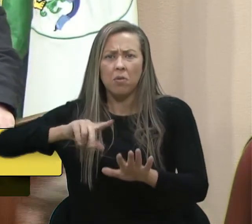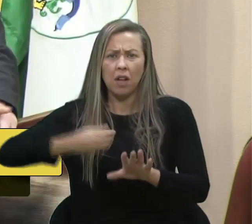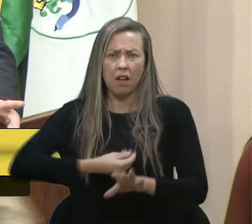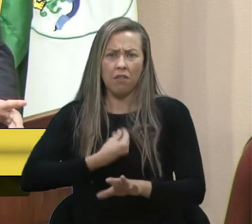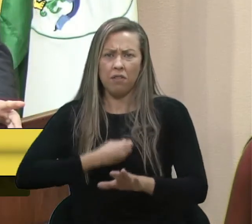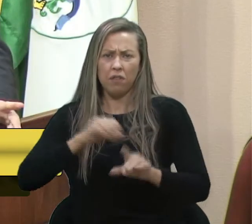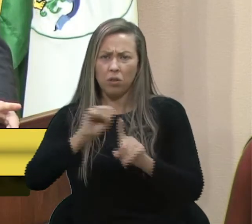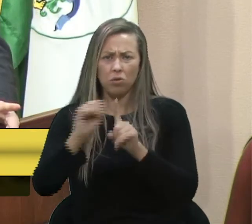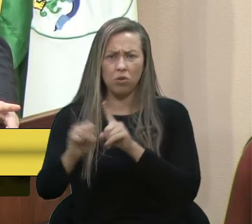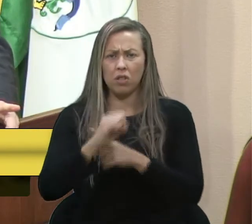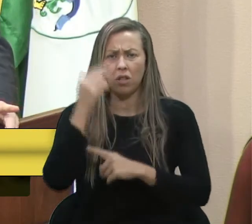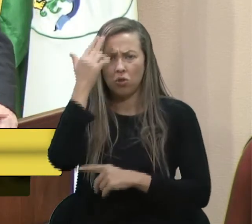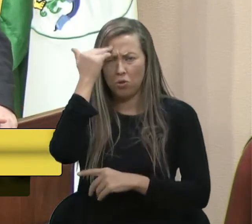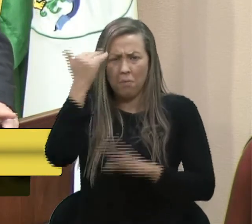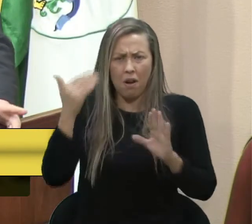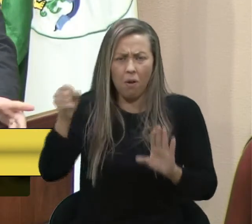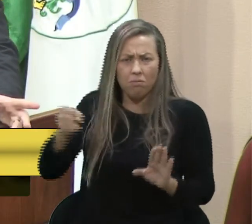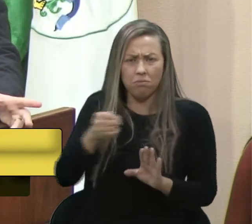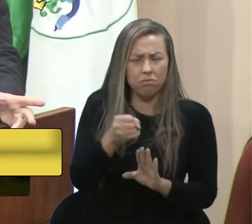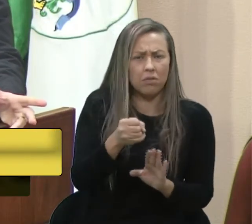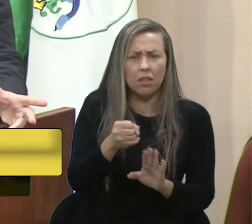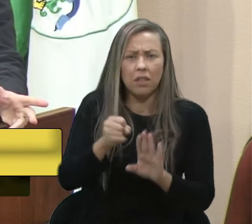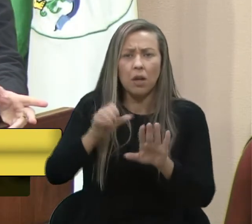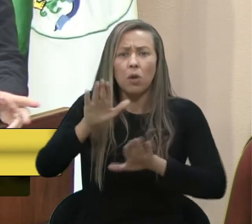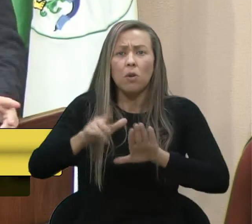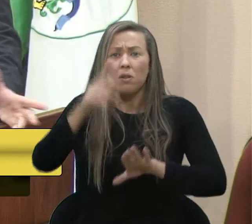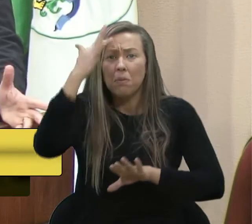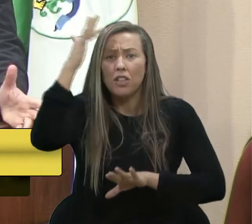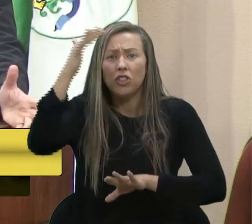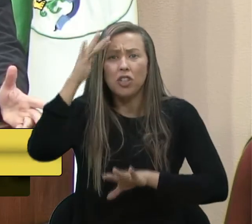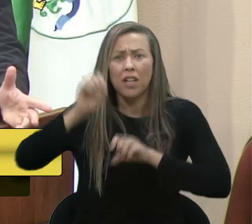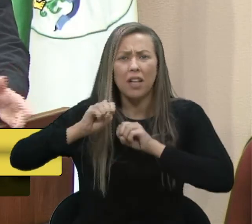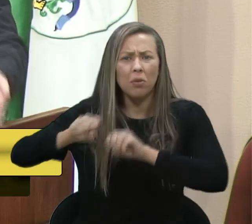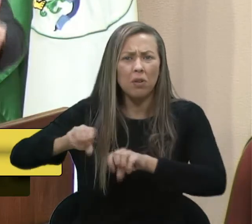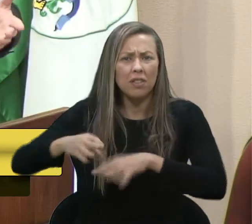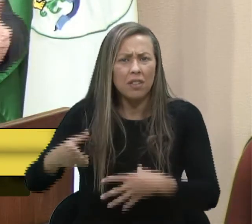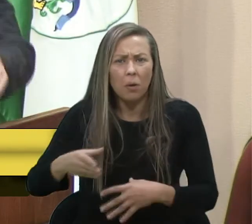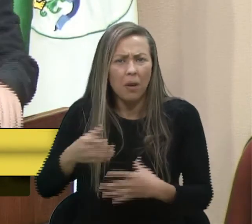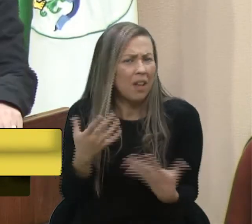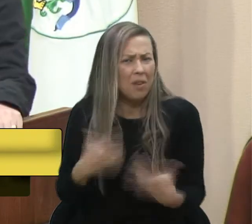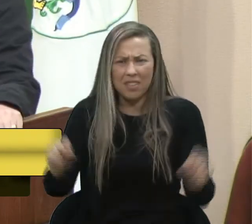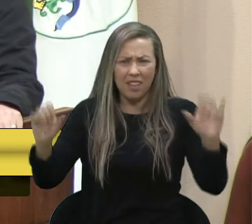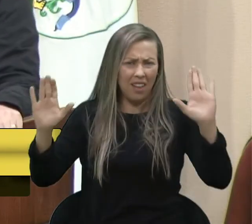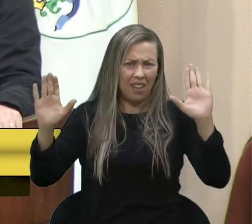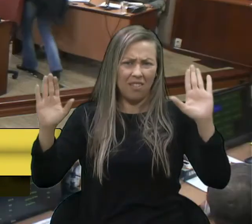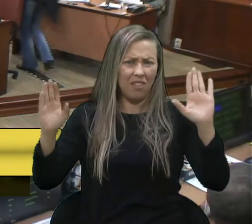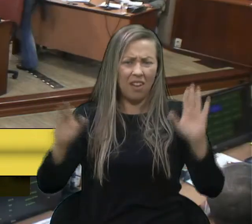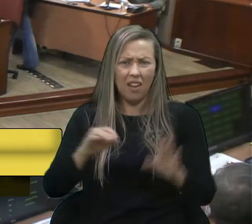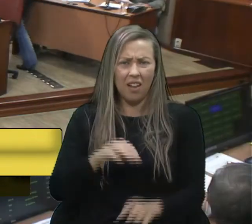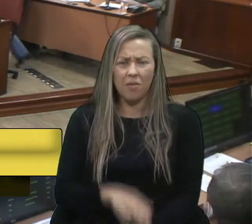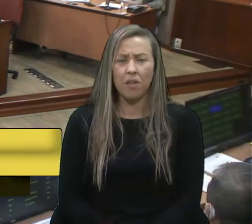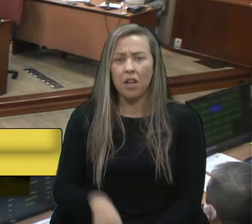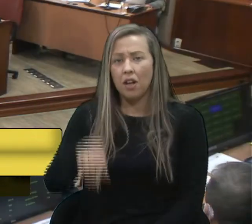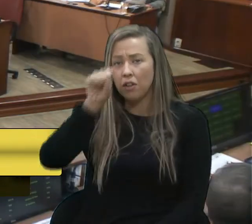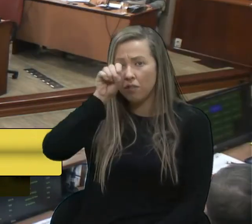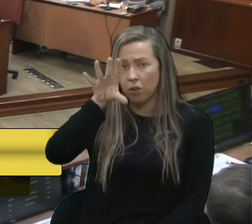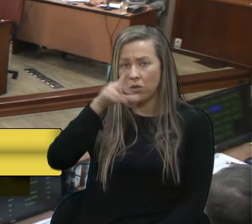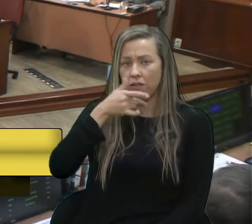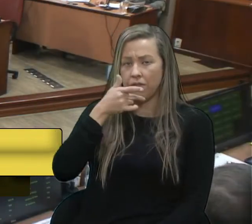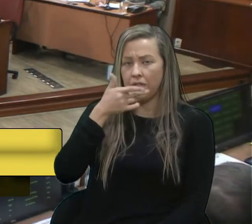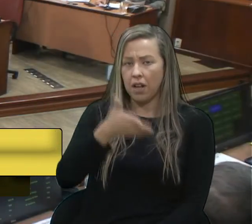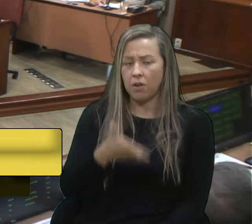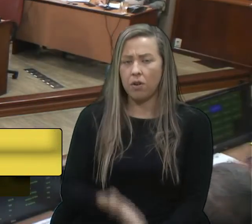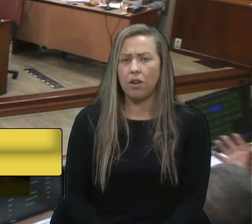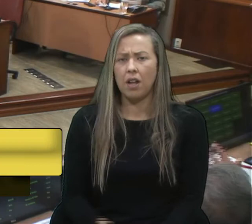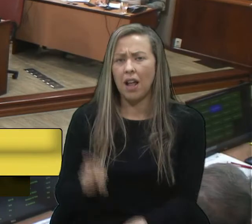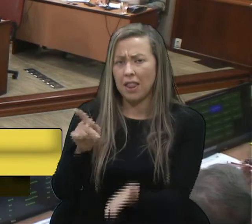de forma normal. Quem dirá no meio da educação. Isso é inaceitável. Seu à parte, vereador Fiuza. Obrigado, vereador Marcon. Na verdade,